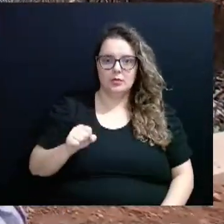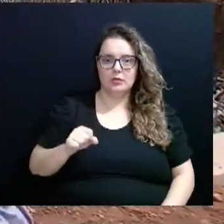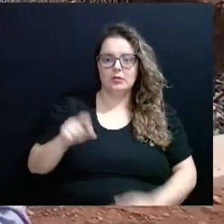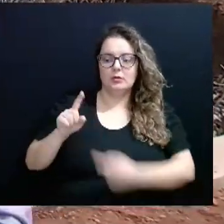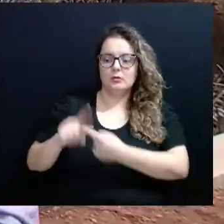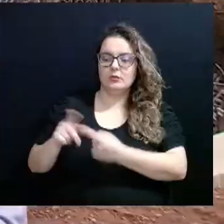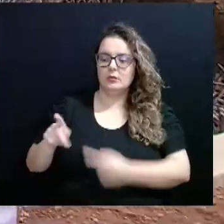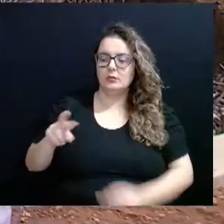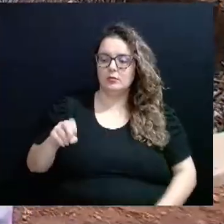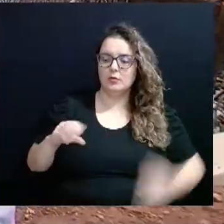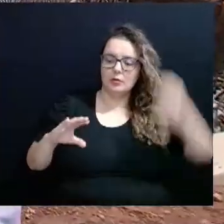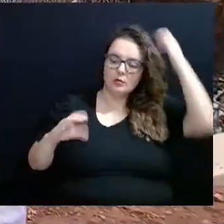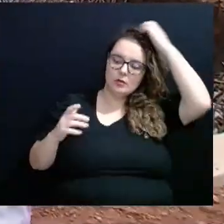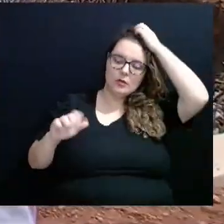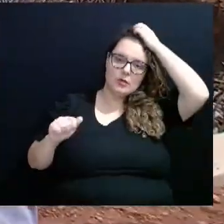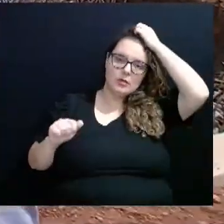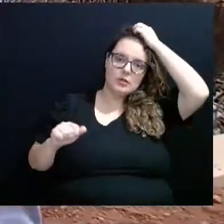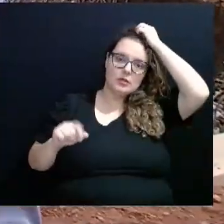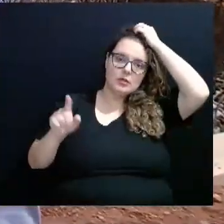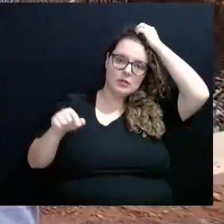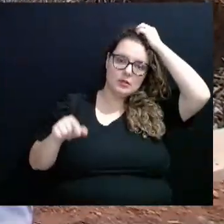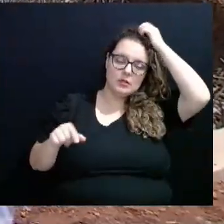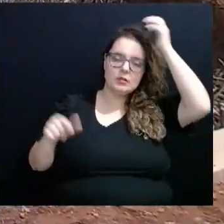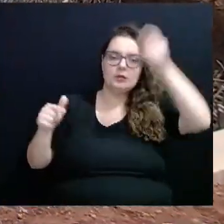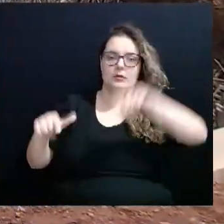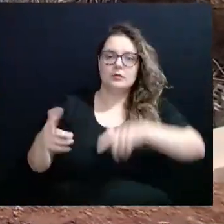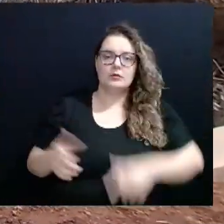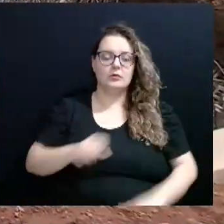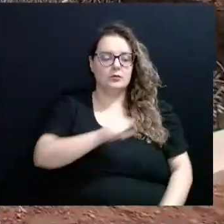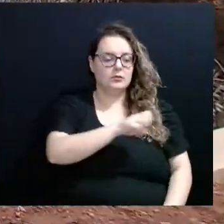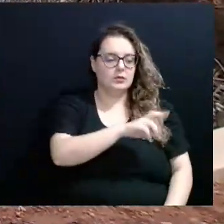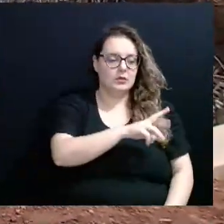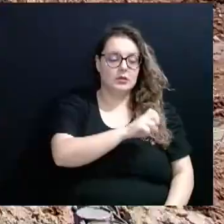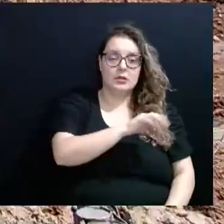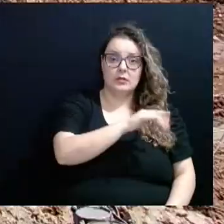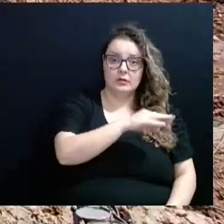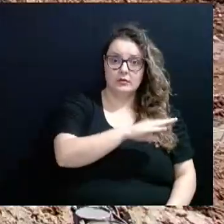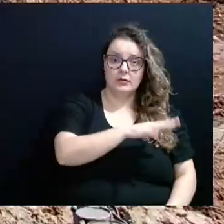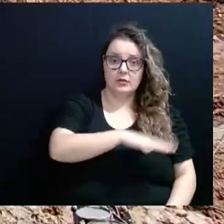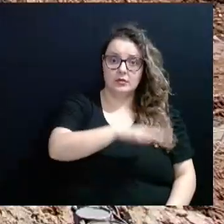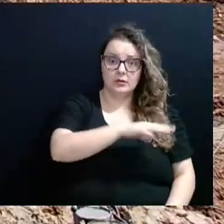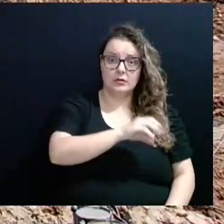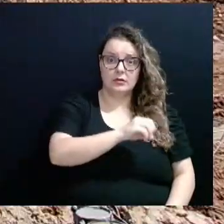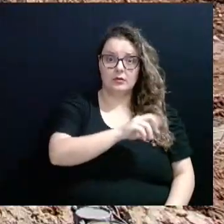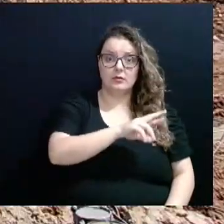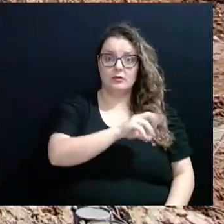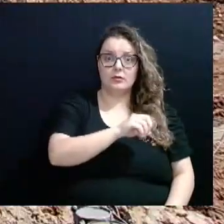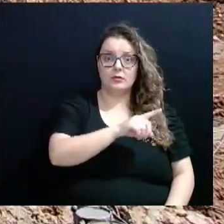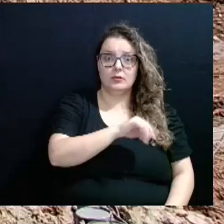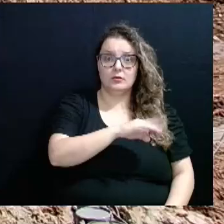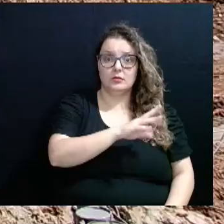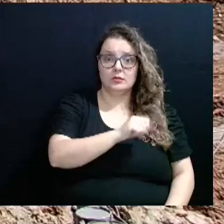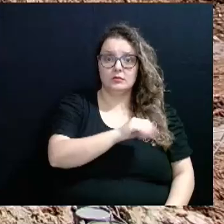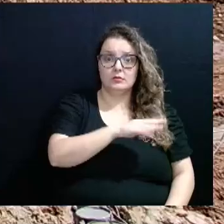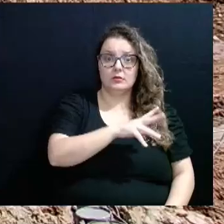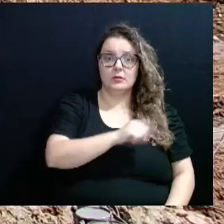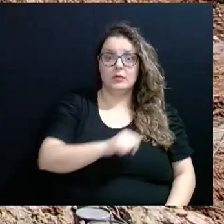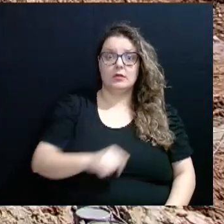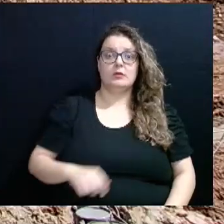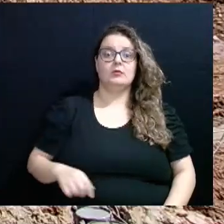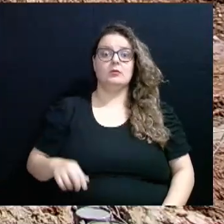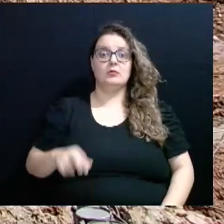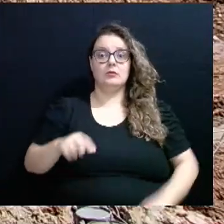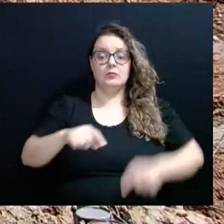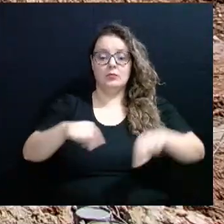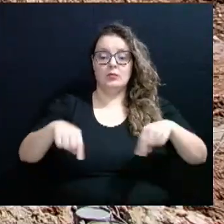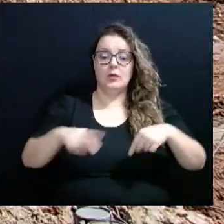que é onde nós estamos, e o outro é o Serafim, que é ali na região da Orozimbo Mai. O reservatório RP1, conhecido